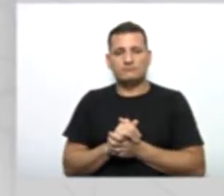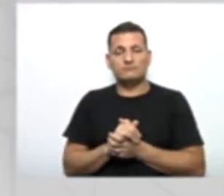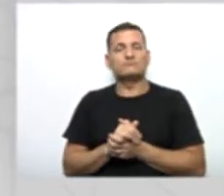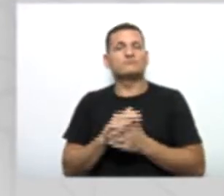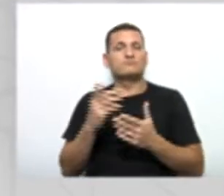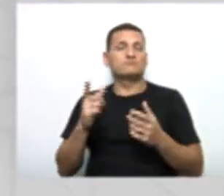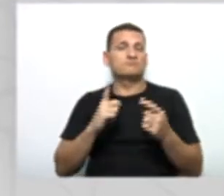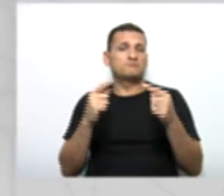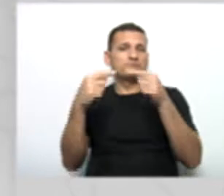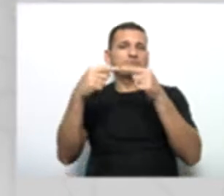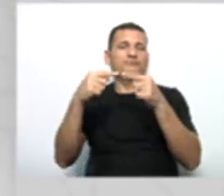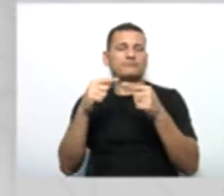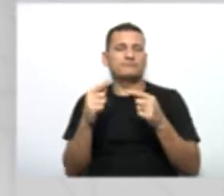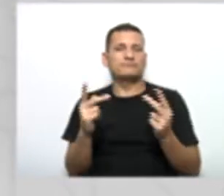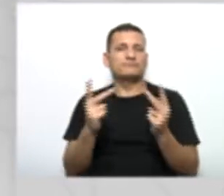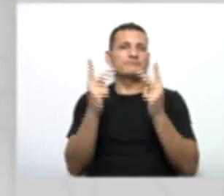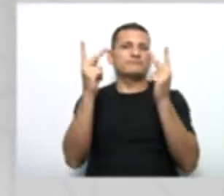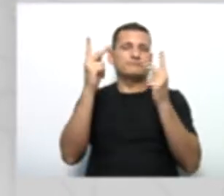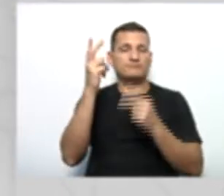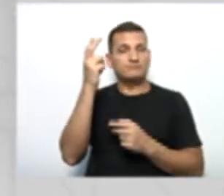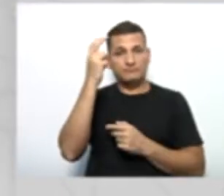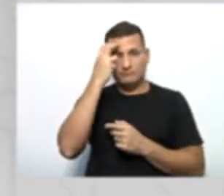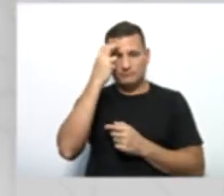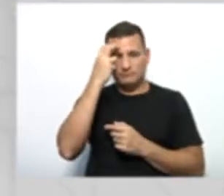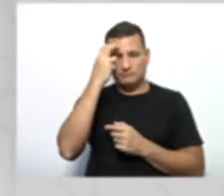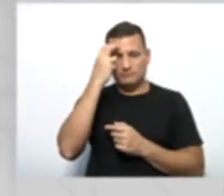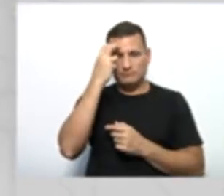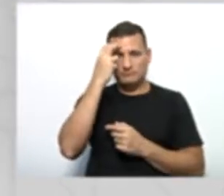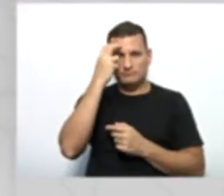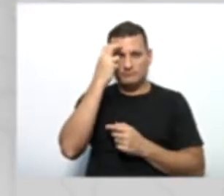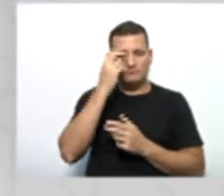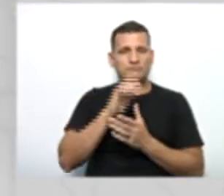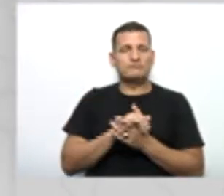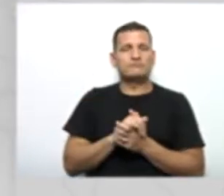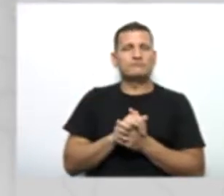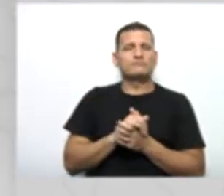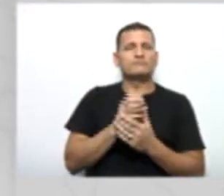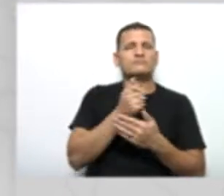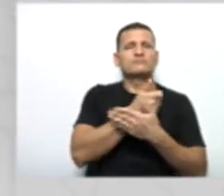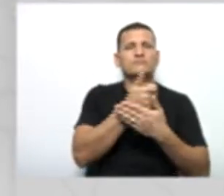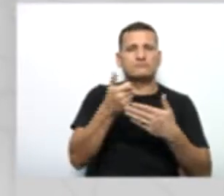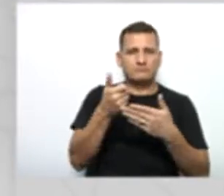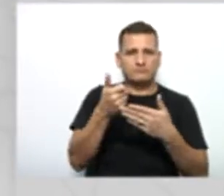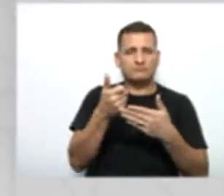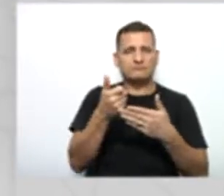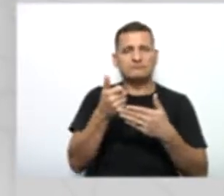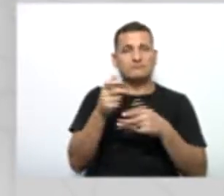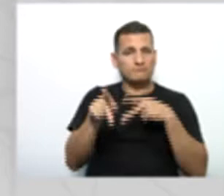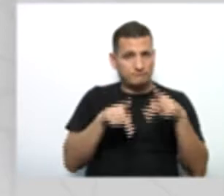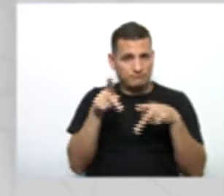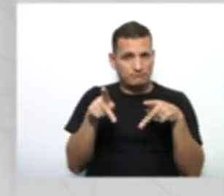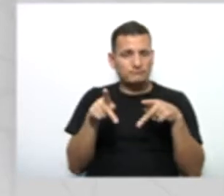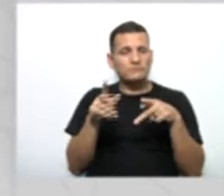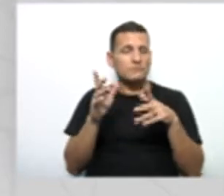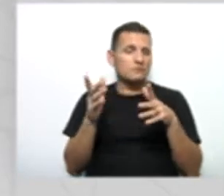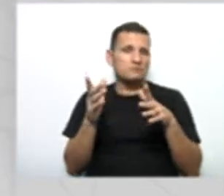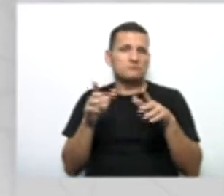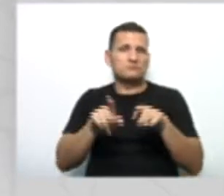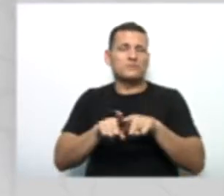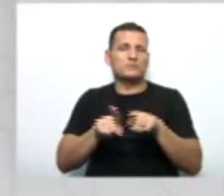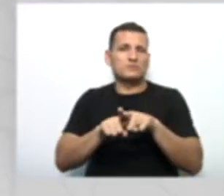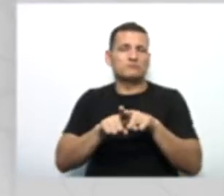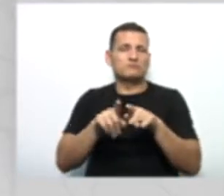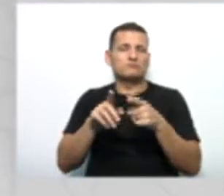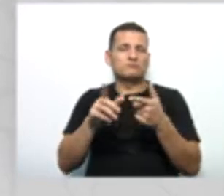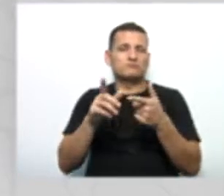valor cultural, que a ética, a moral de um povo é regida também por seus valores culturais. O que é